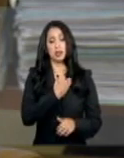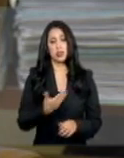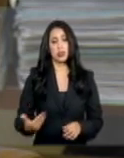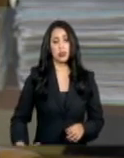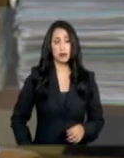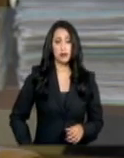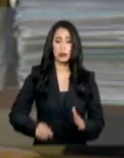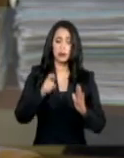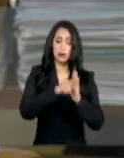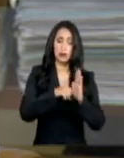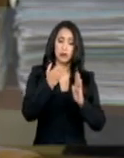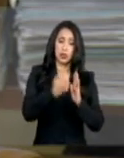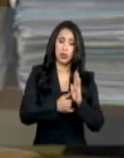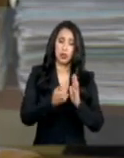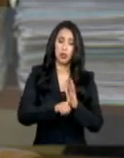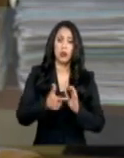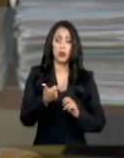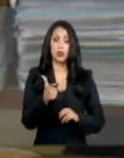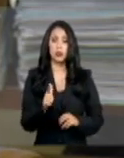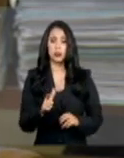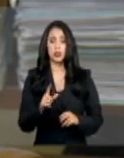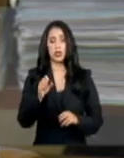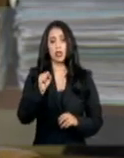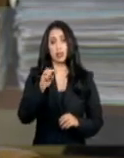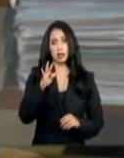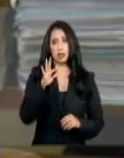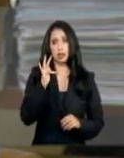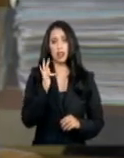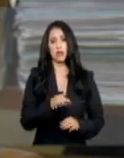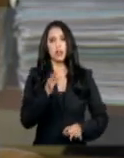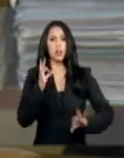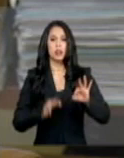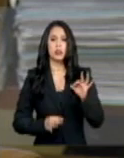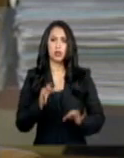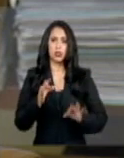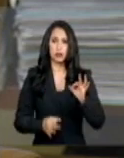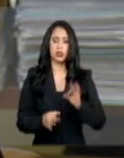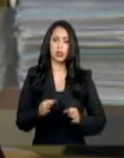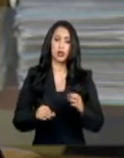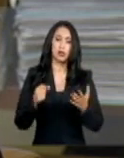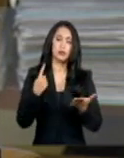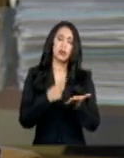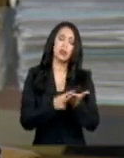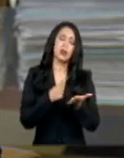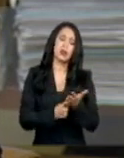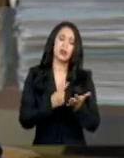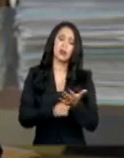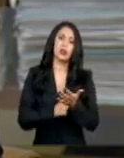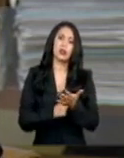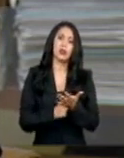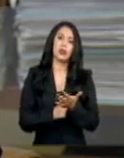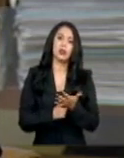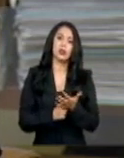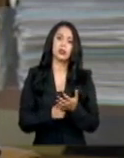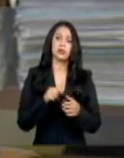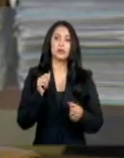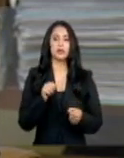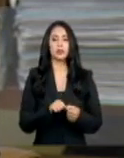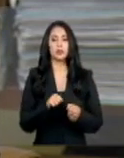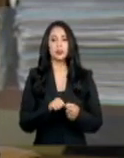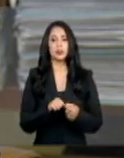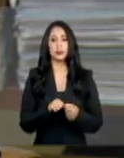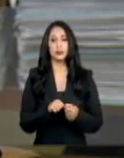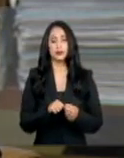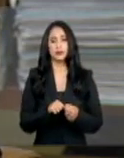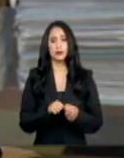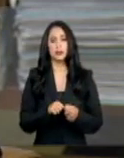tal como já advertiu o supremo tribunal federal em julgamento consubstanciado em acórdão assim ementado e eu te